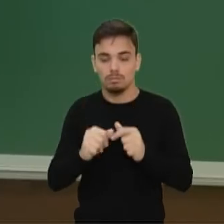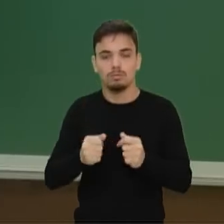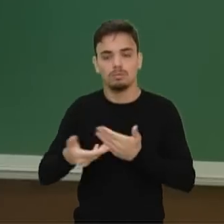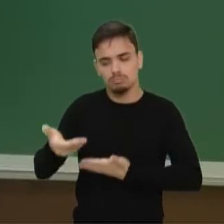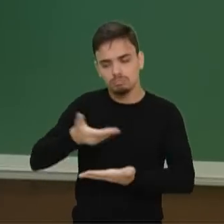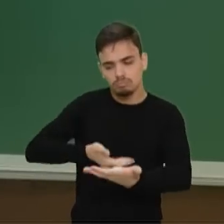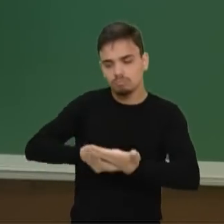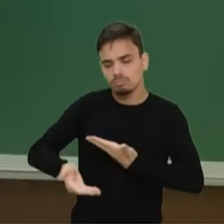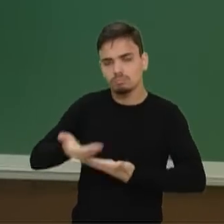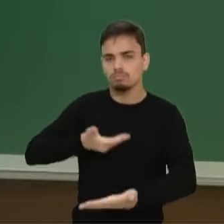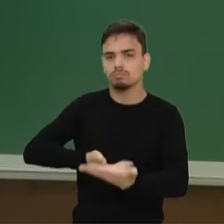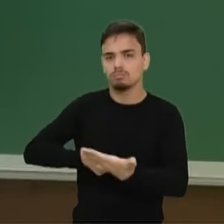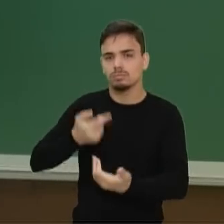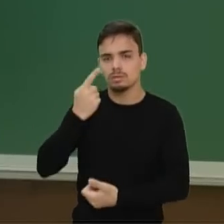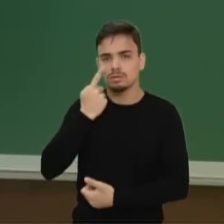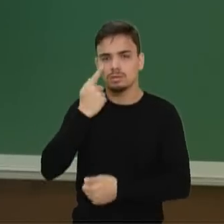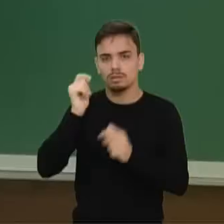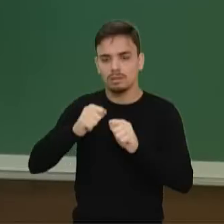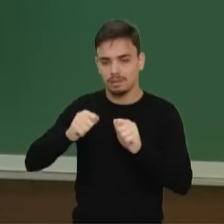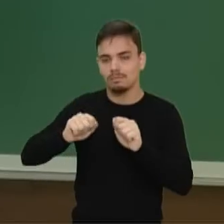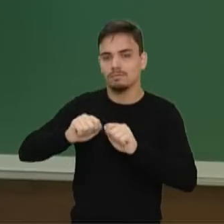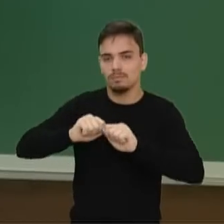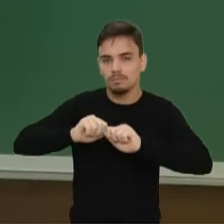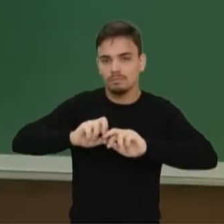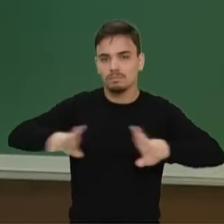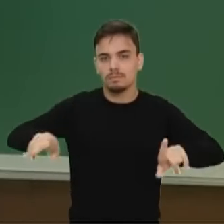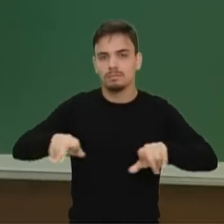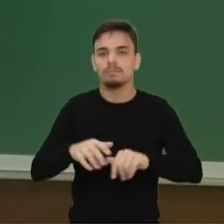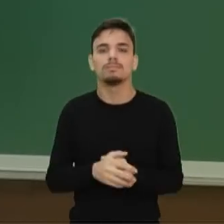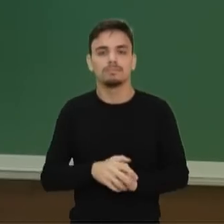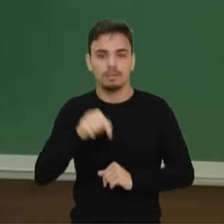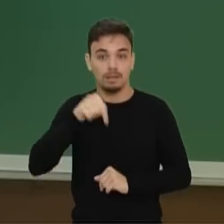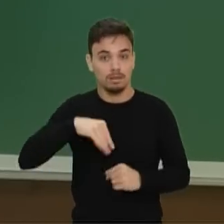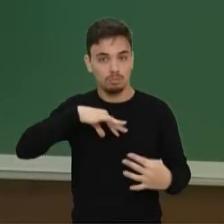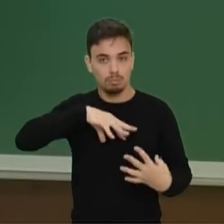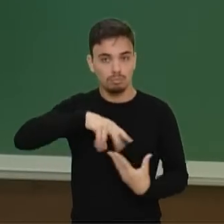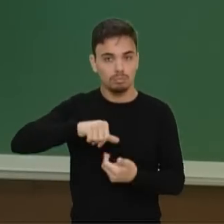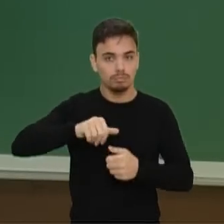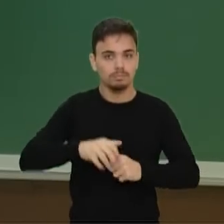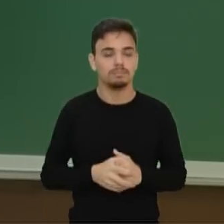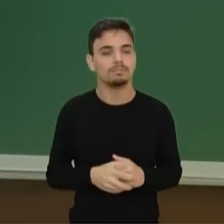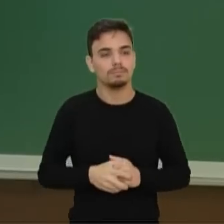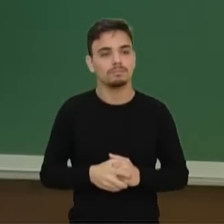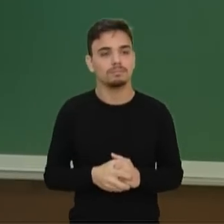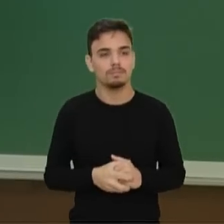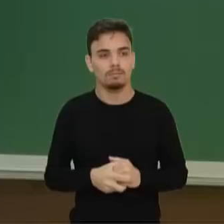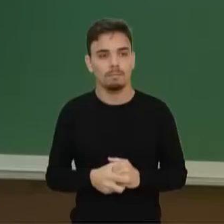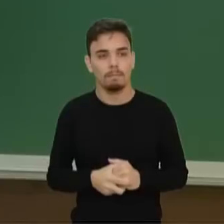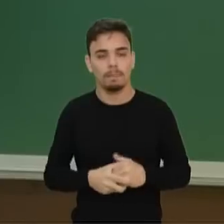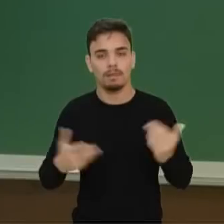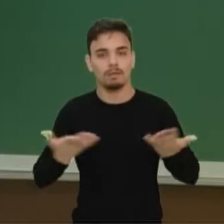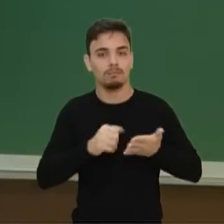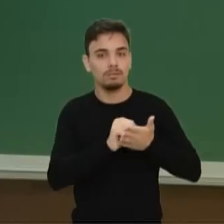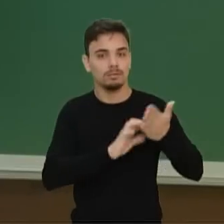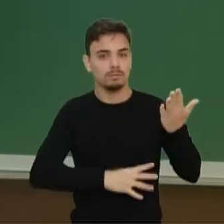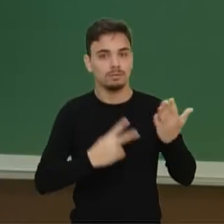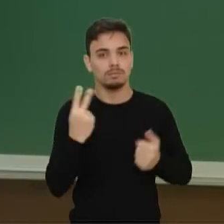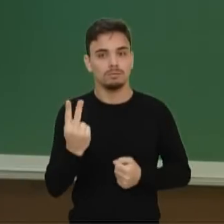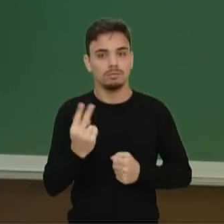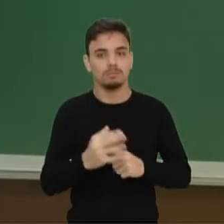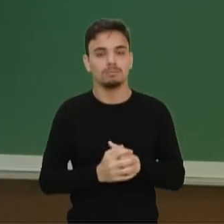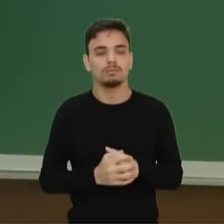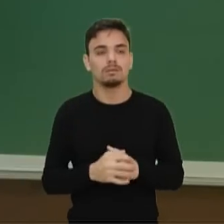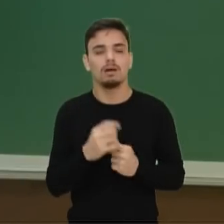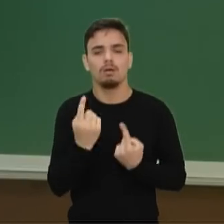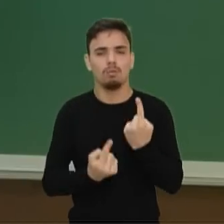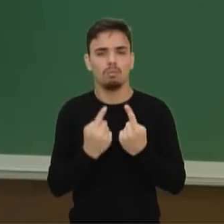pouquinho, veja, né, a gente vai fazer a diferença nesse mundo aqui. Lá? Então vamos lá. Atividade 2. Qual